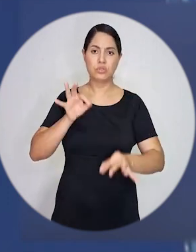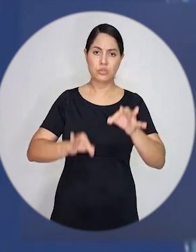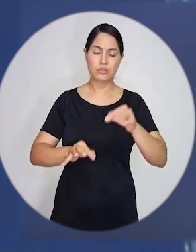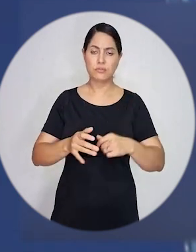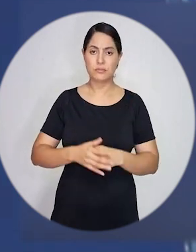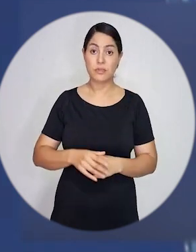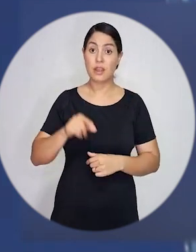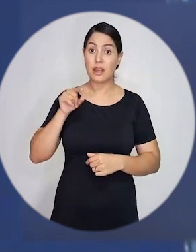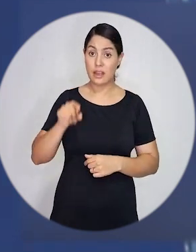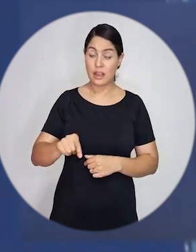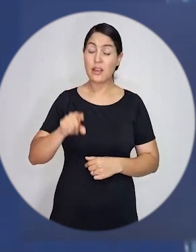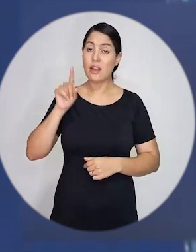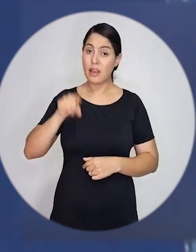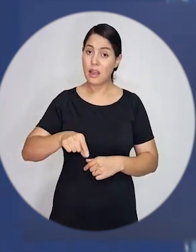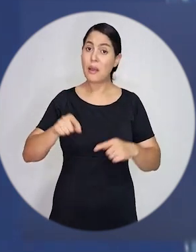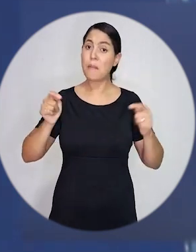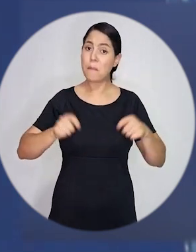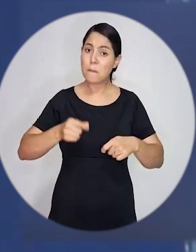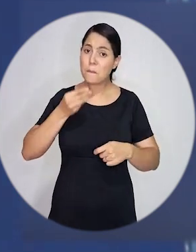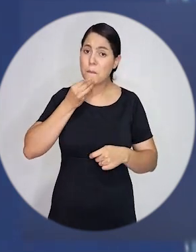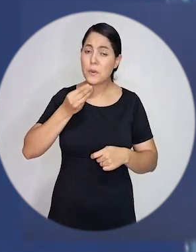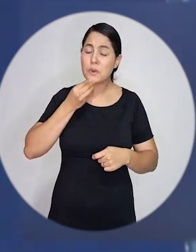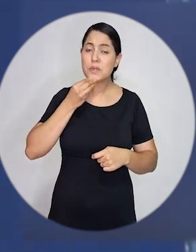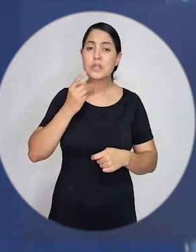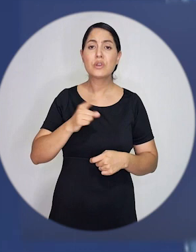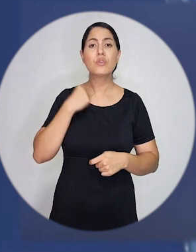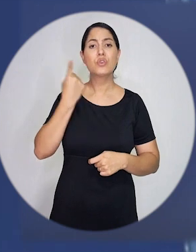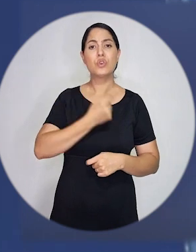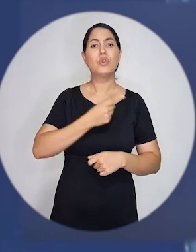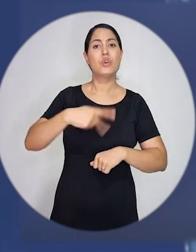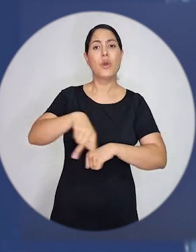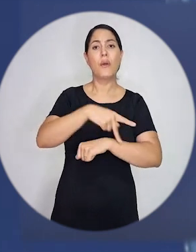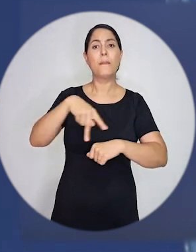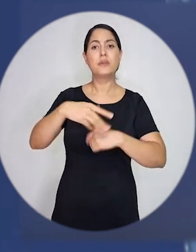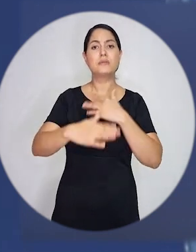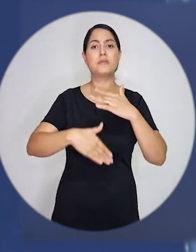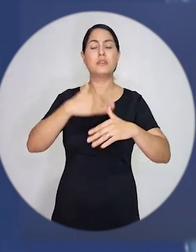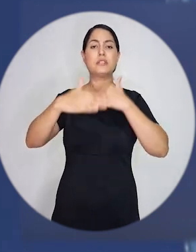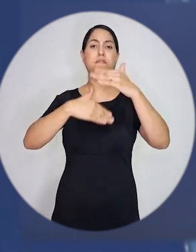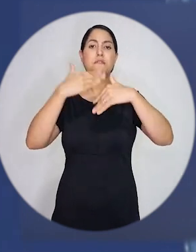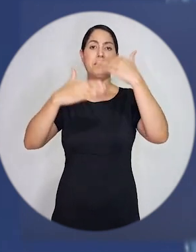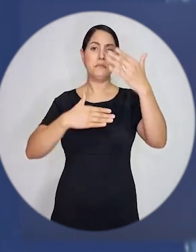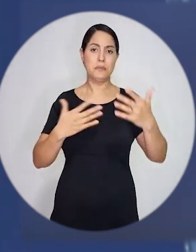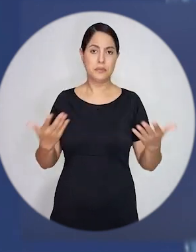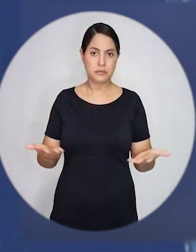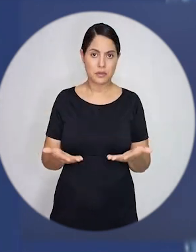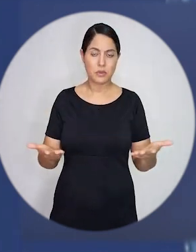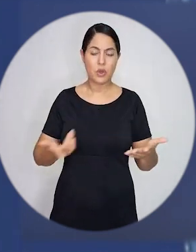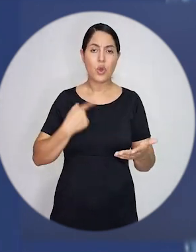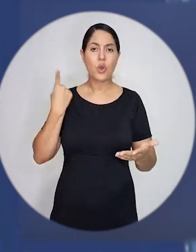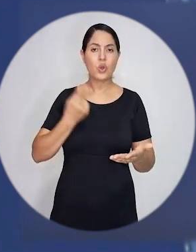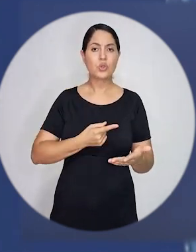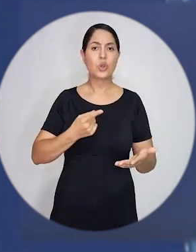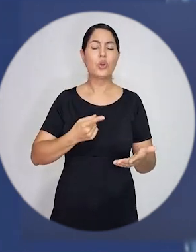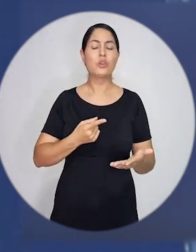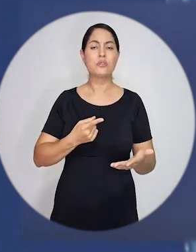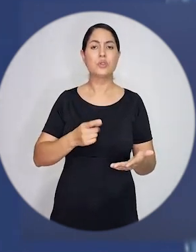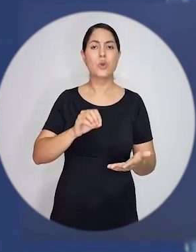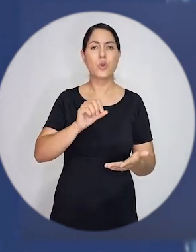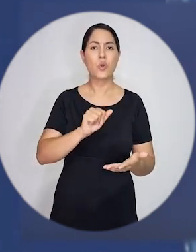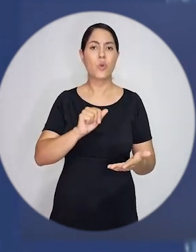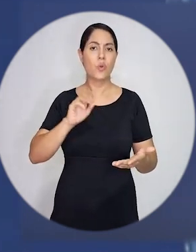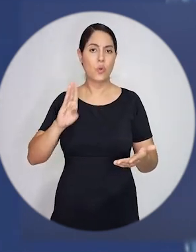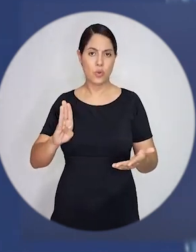via possível para o nosso desenvolvimento enquanto nação. Neste ano em que a Ordem completa